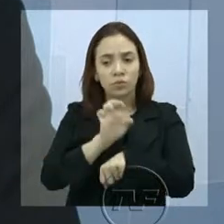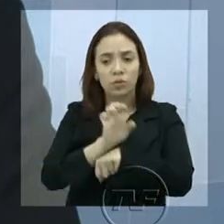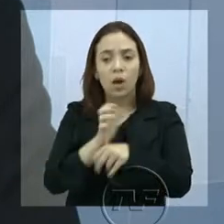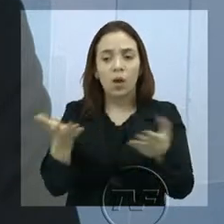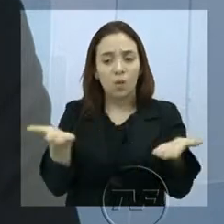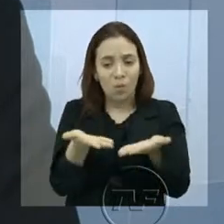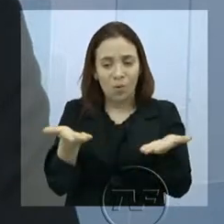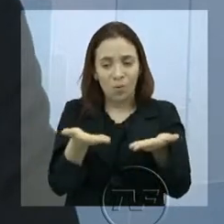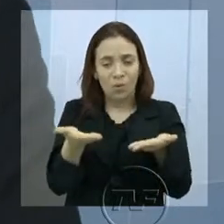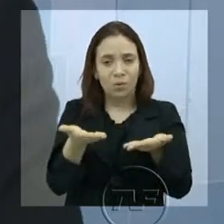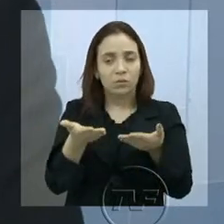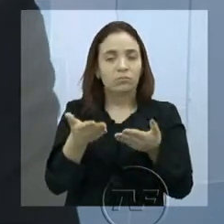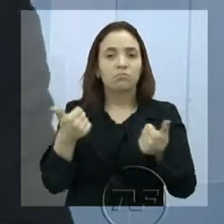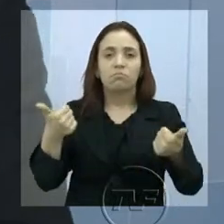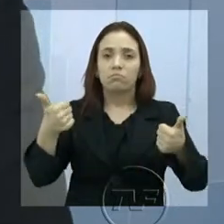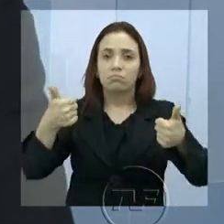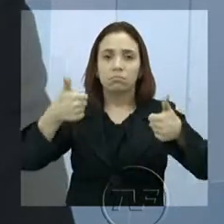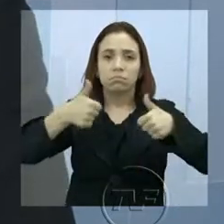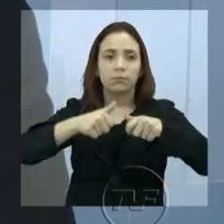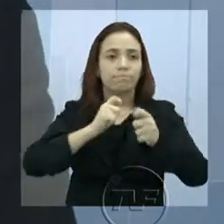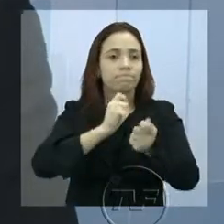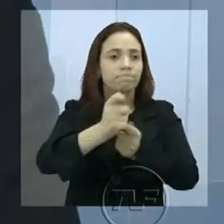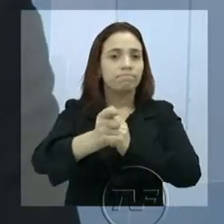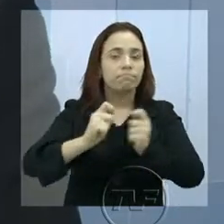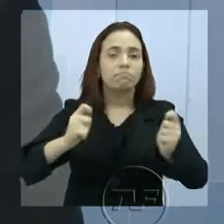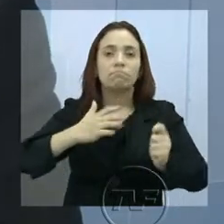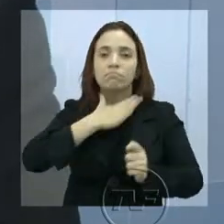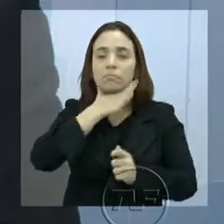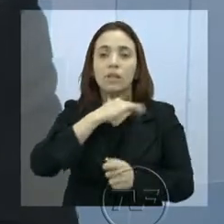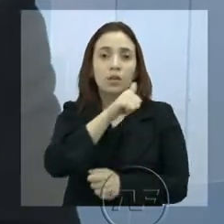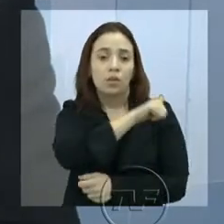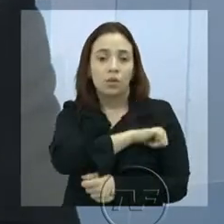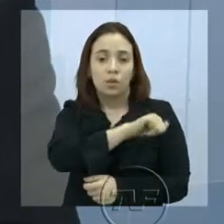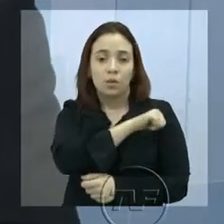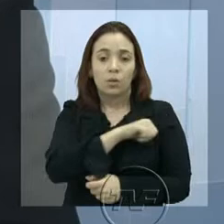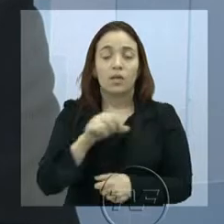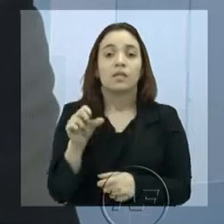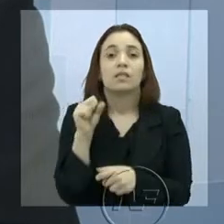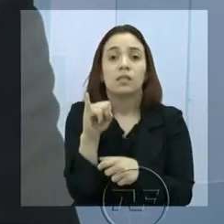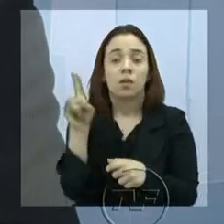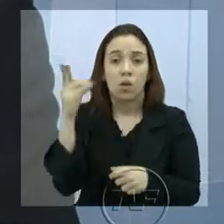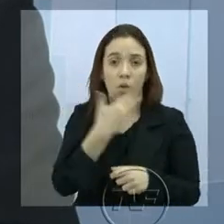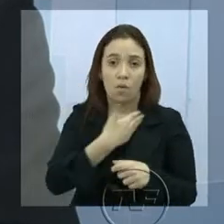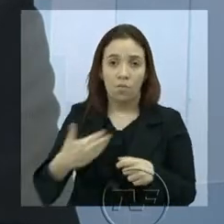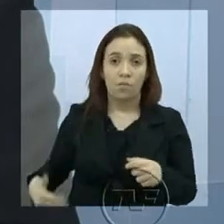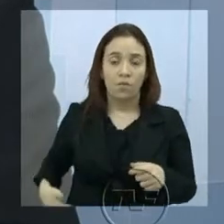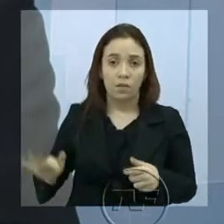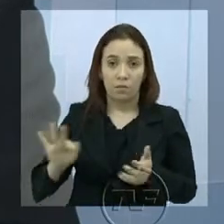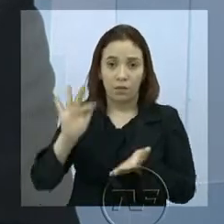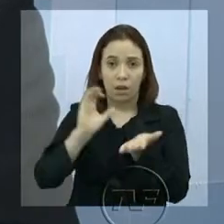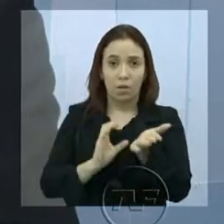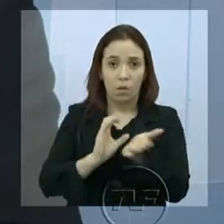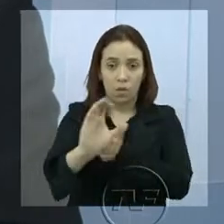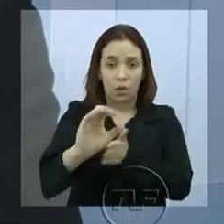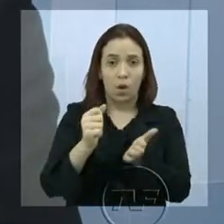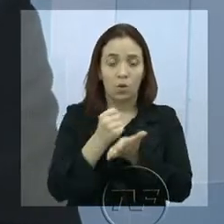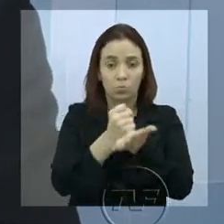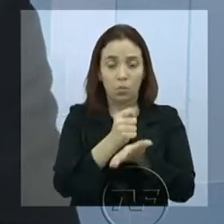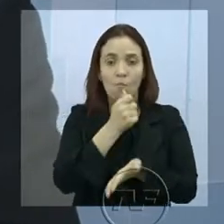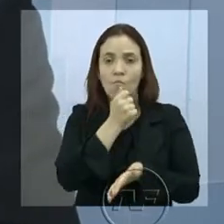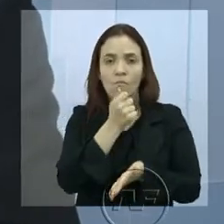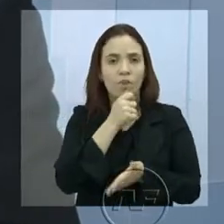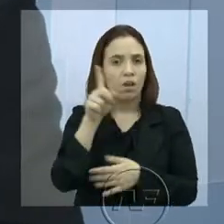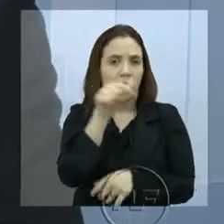hoje literalmente faz malabarismo financeiro. Rio de Janeiro, se não fosse a ajuda do governo federal, eles não